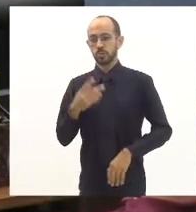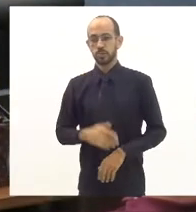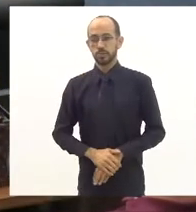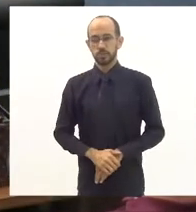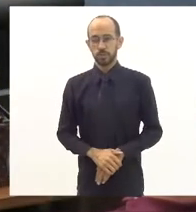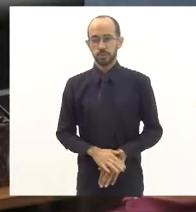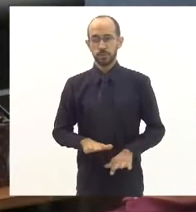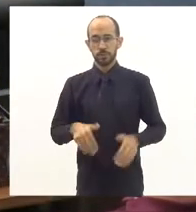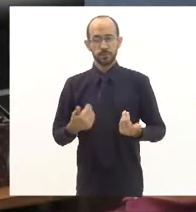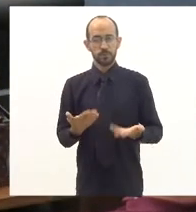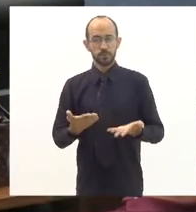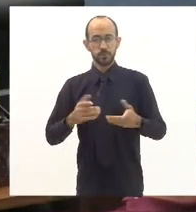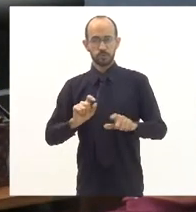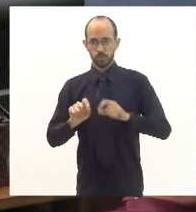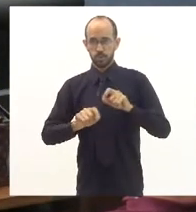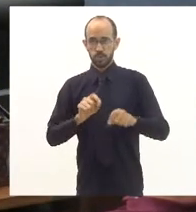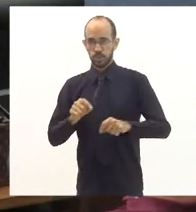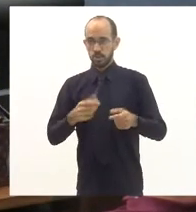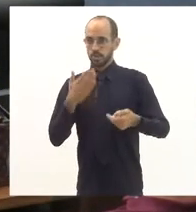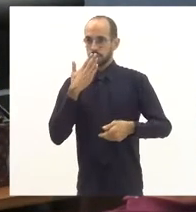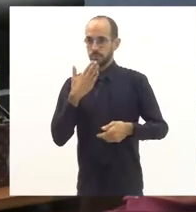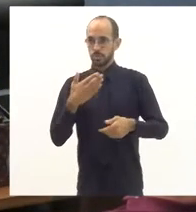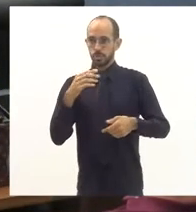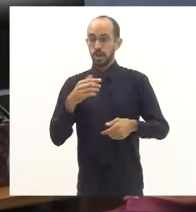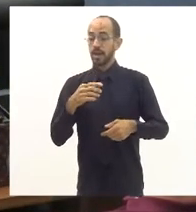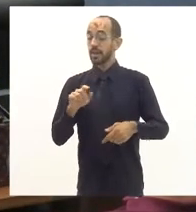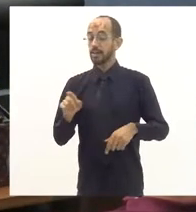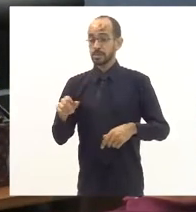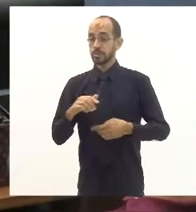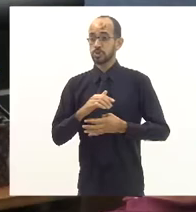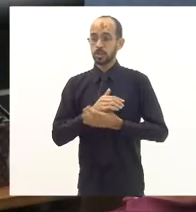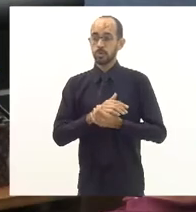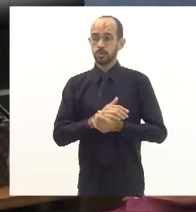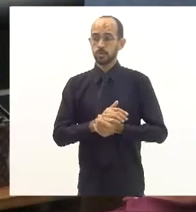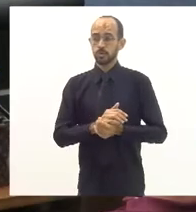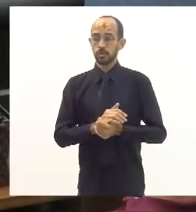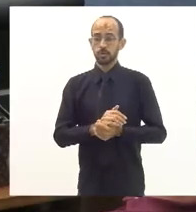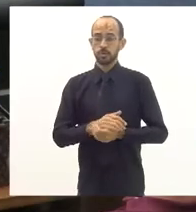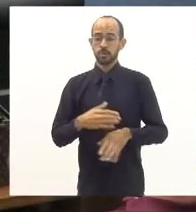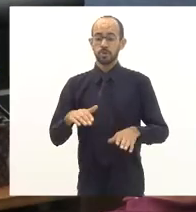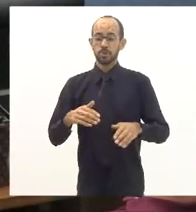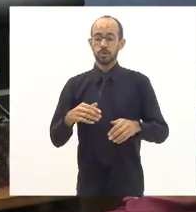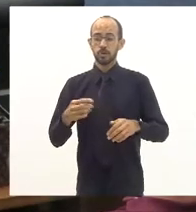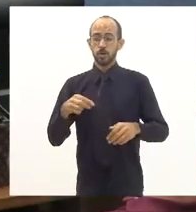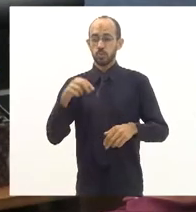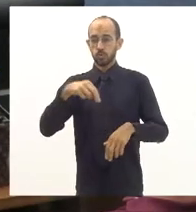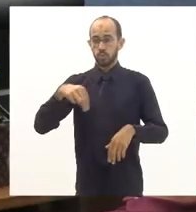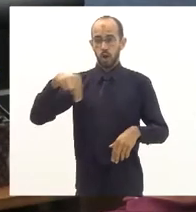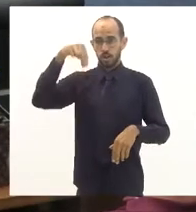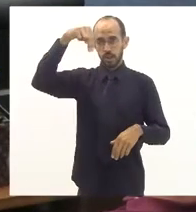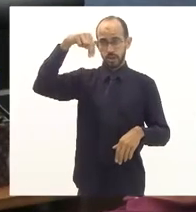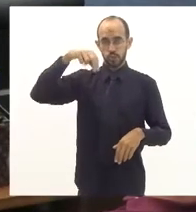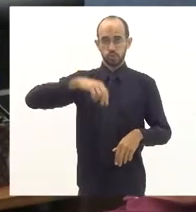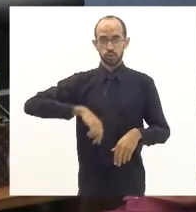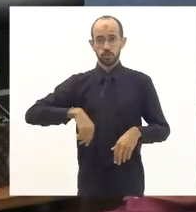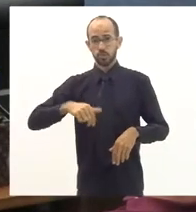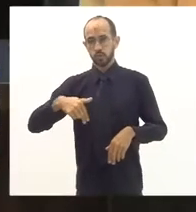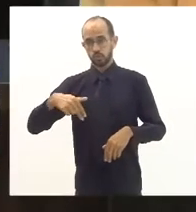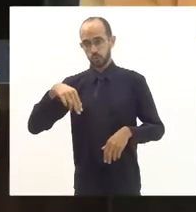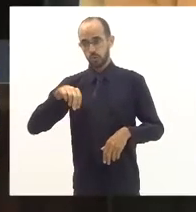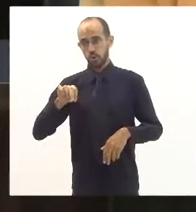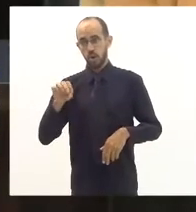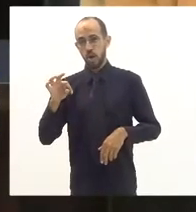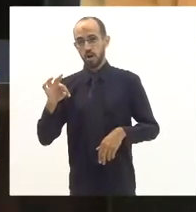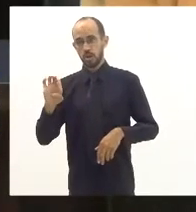os vereadores, dizer, vieram de longe, noroeste, norte, dizer que é uma